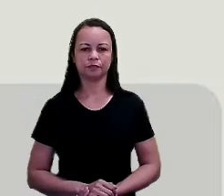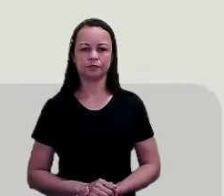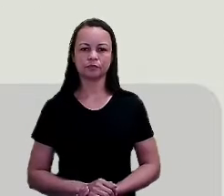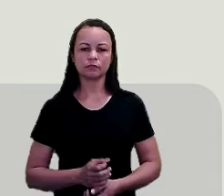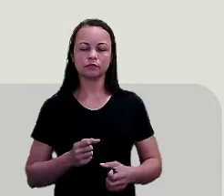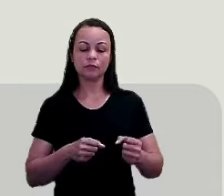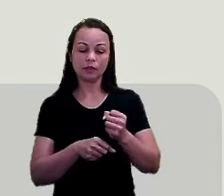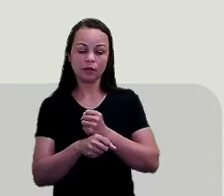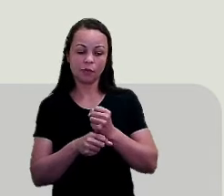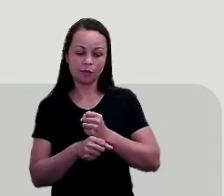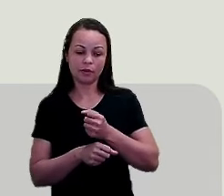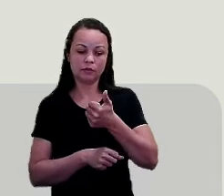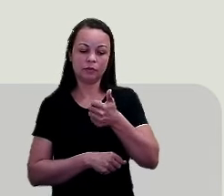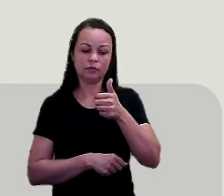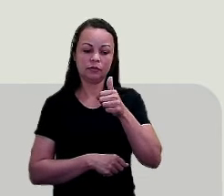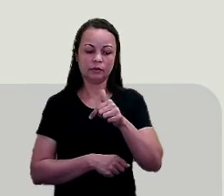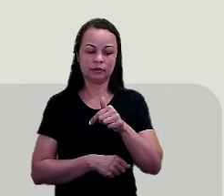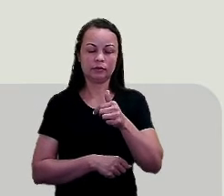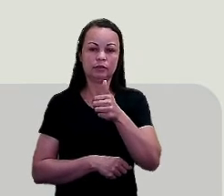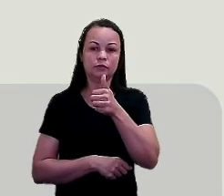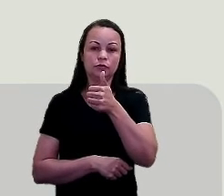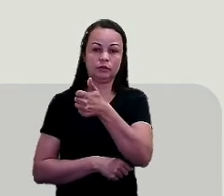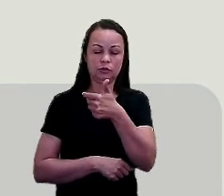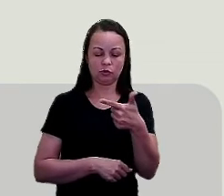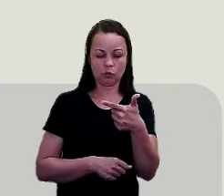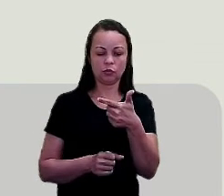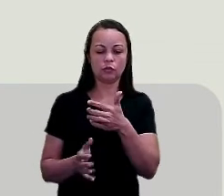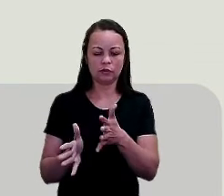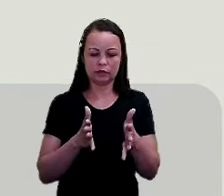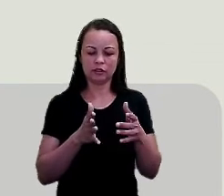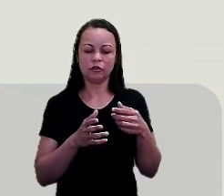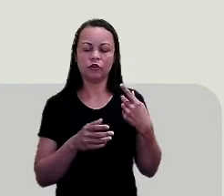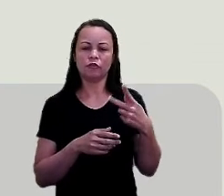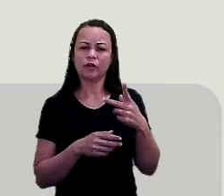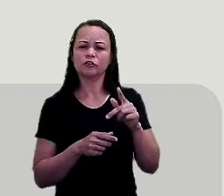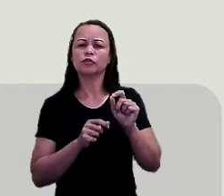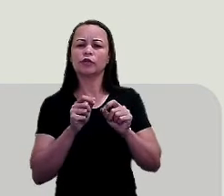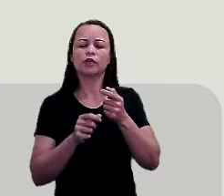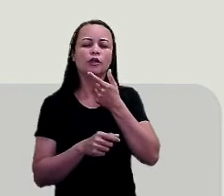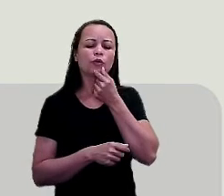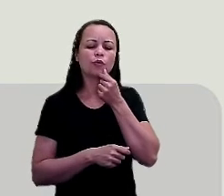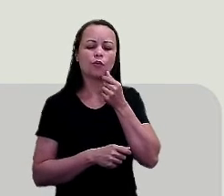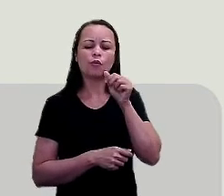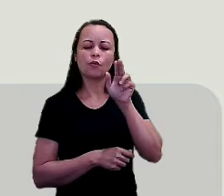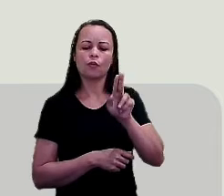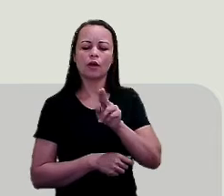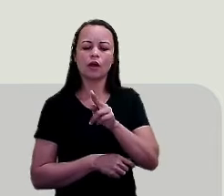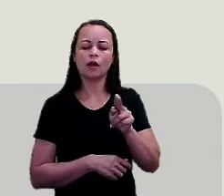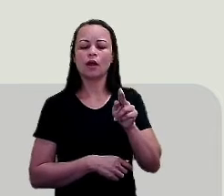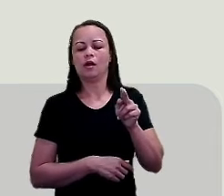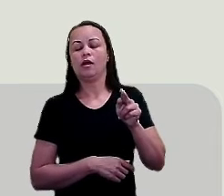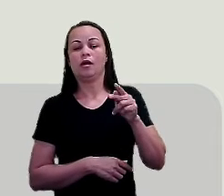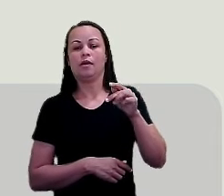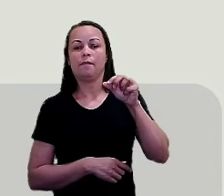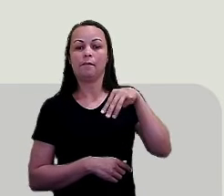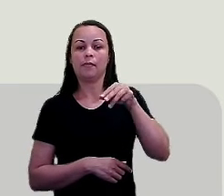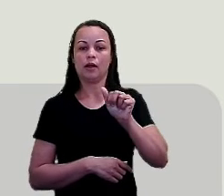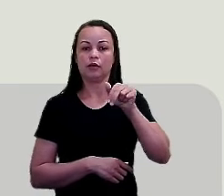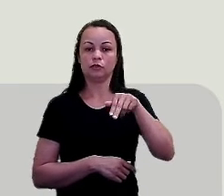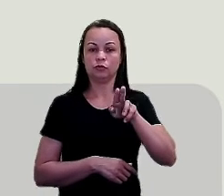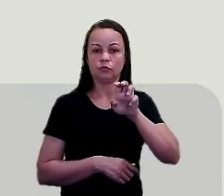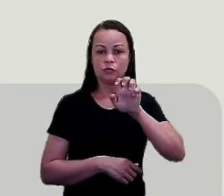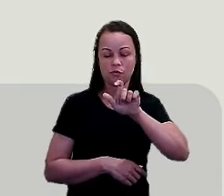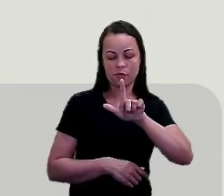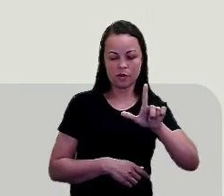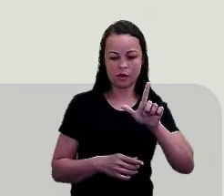Em 1712, o desenvolvimento local fez com que o diocesano, Dom Manuel Álvares da